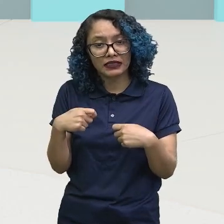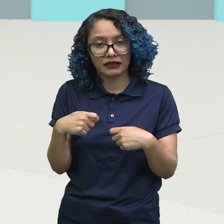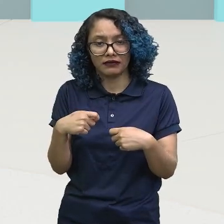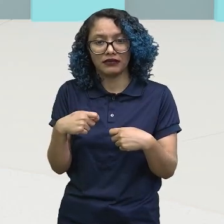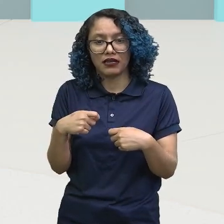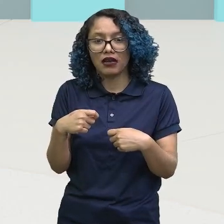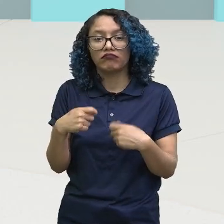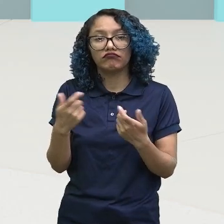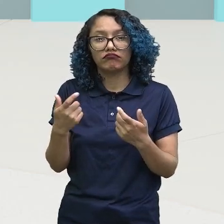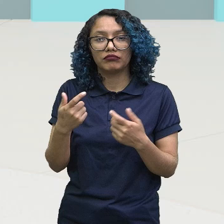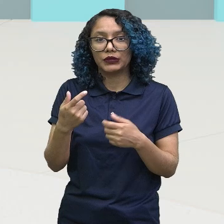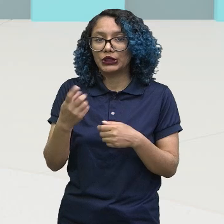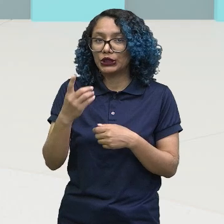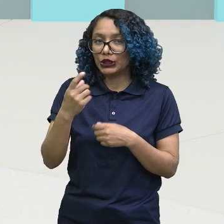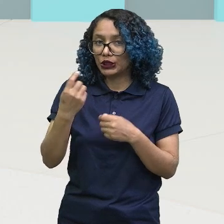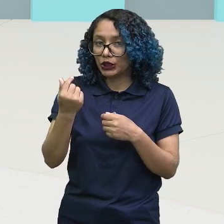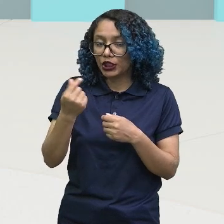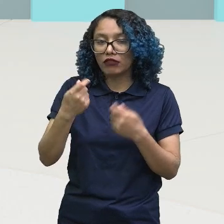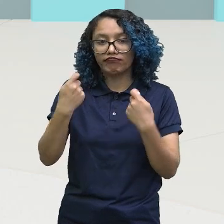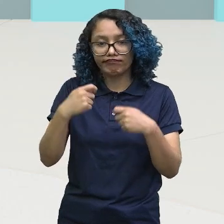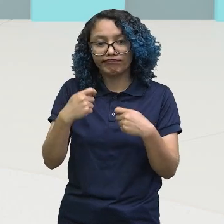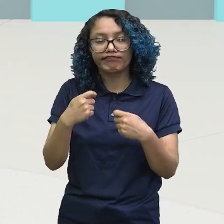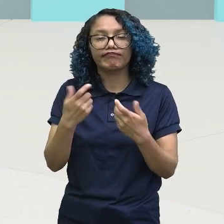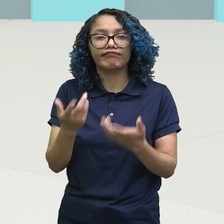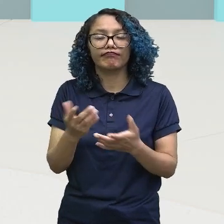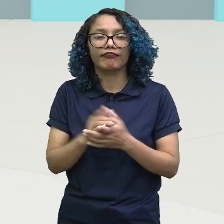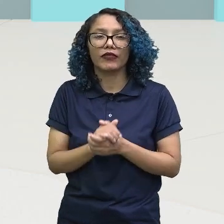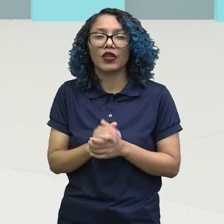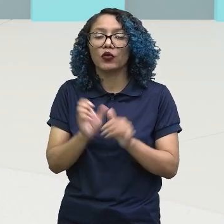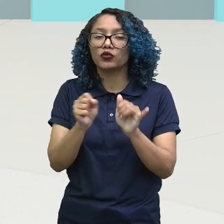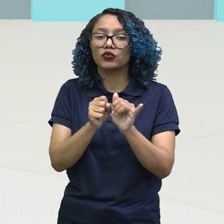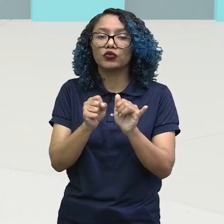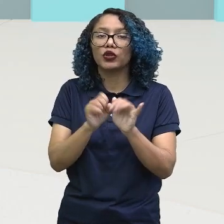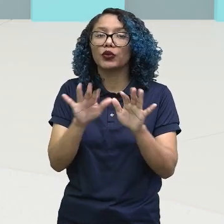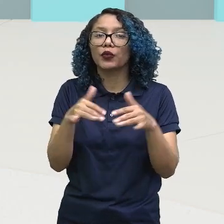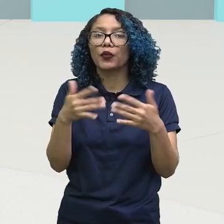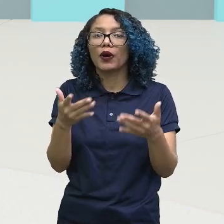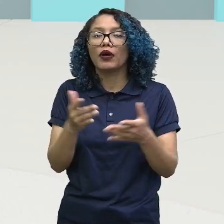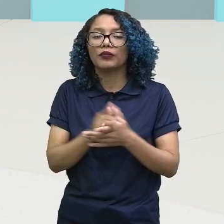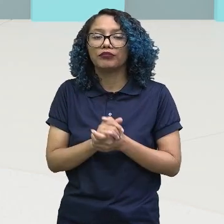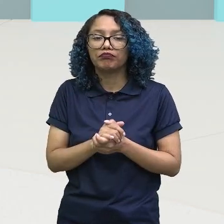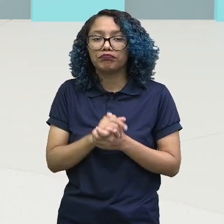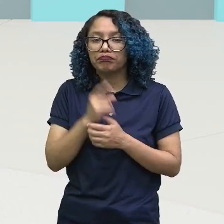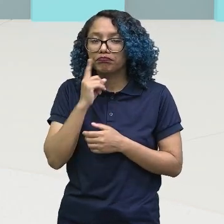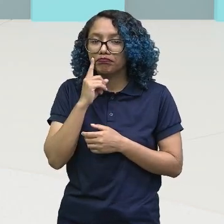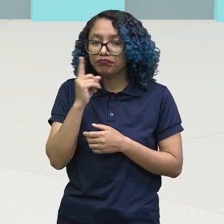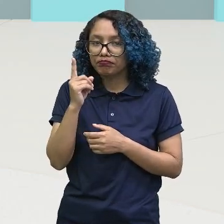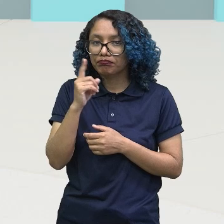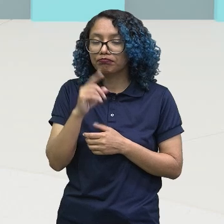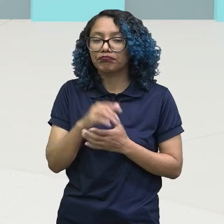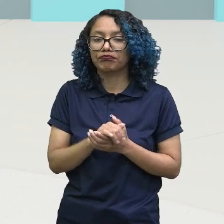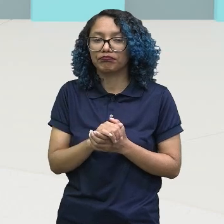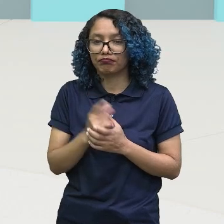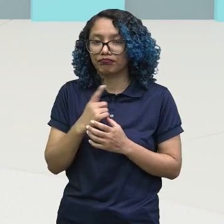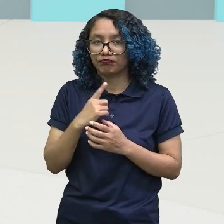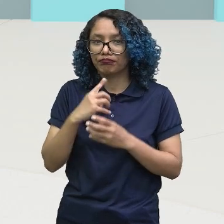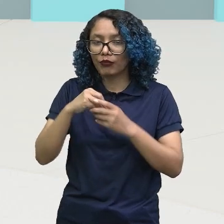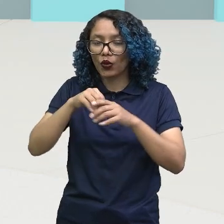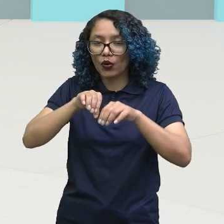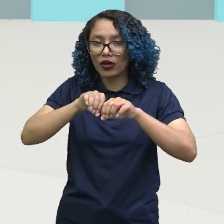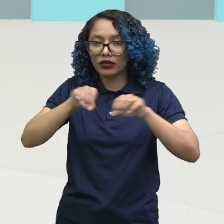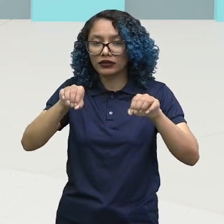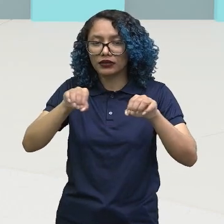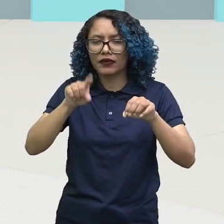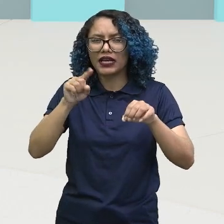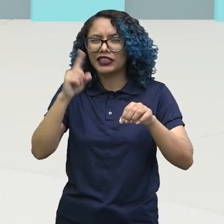é necessário. Olha aí o sujeito, não é? Ele está encabeçando, digamos, a oração. E como é a mais difícil